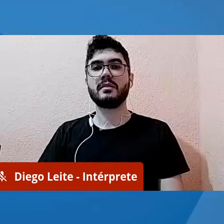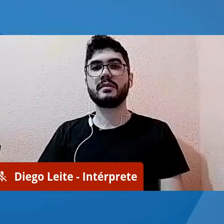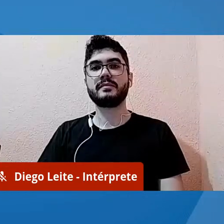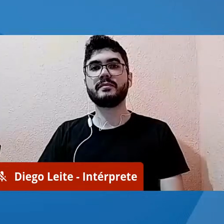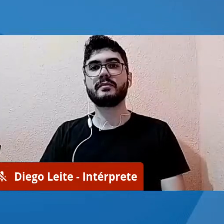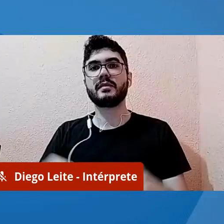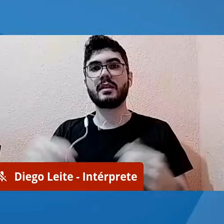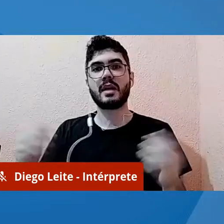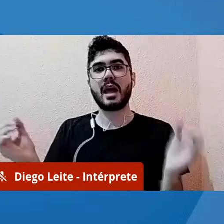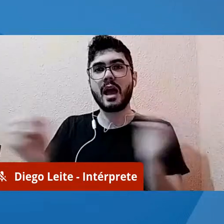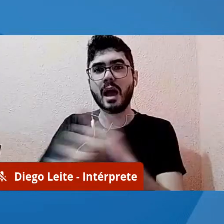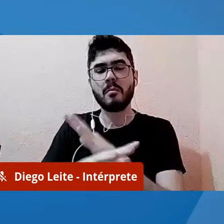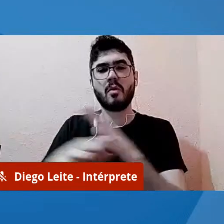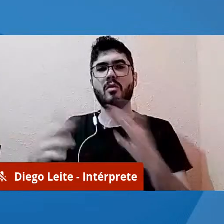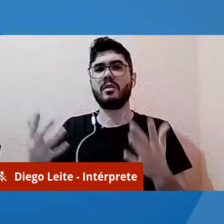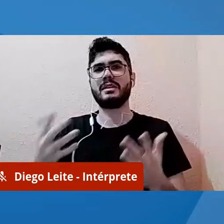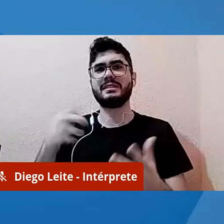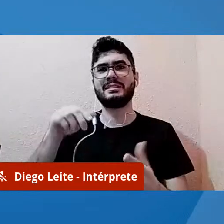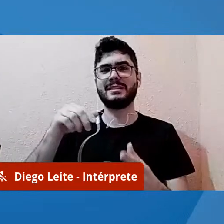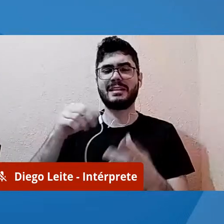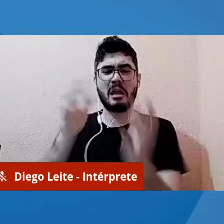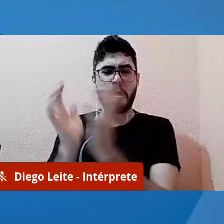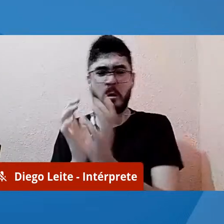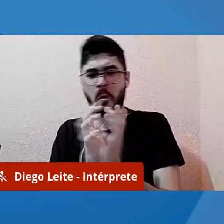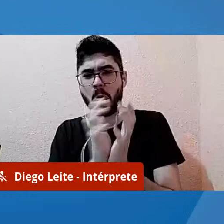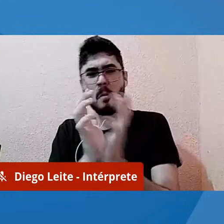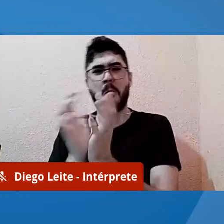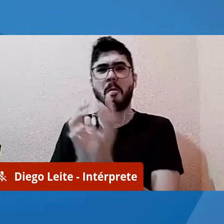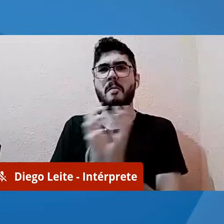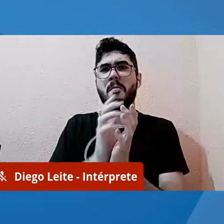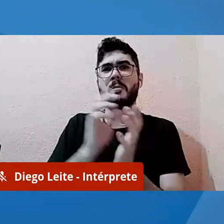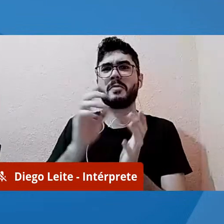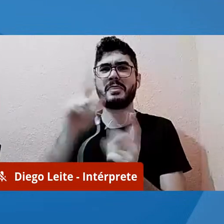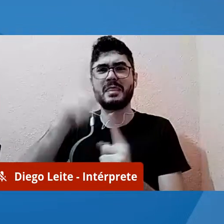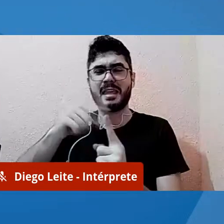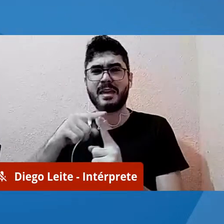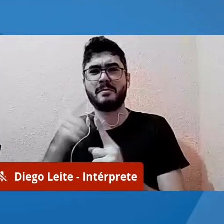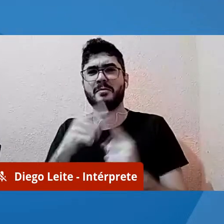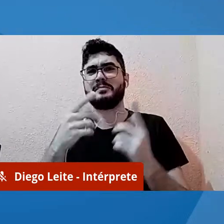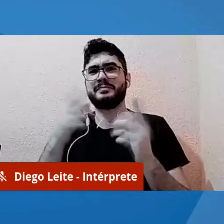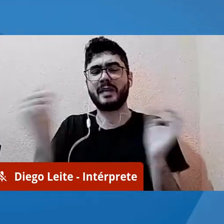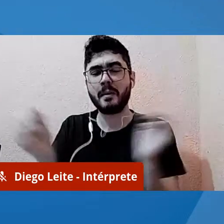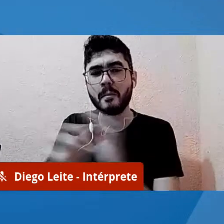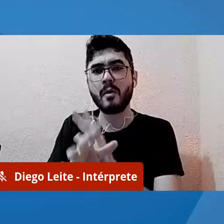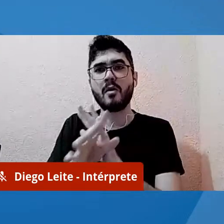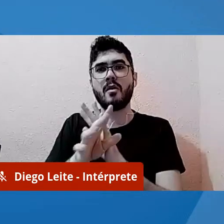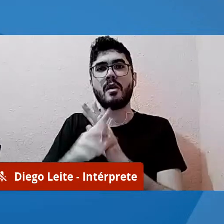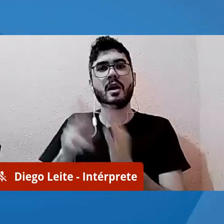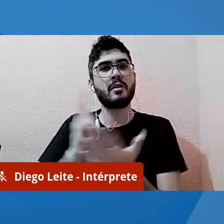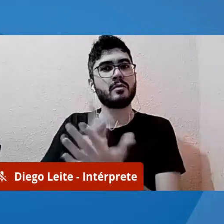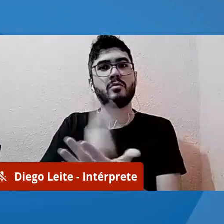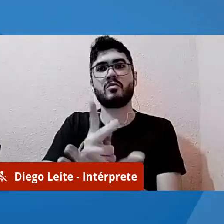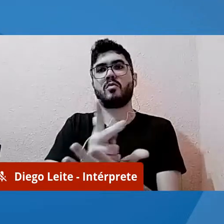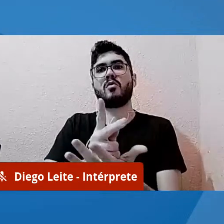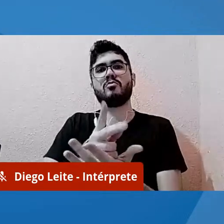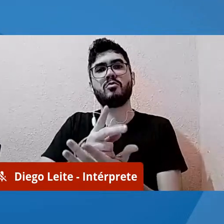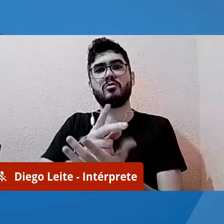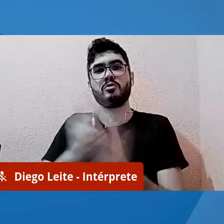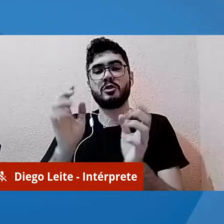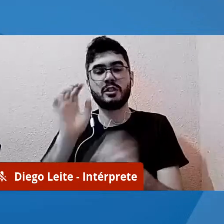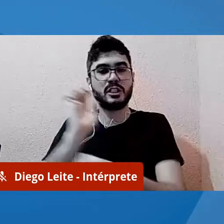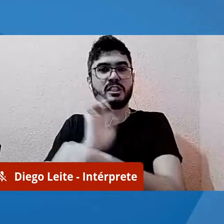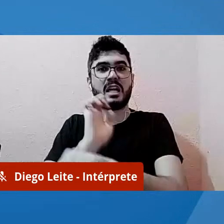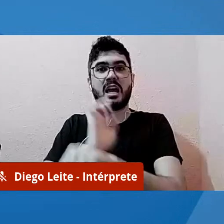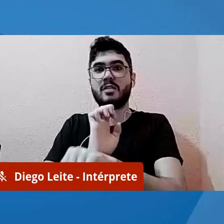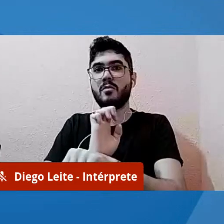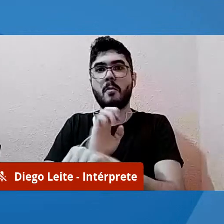essa façada parlamentar, acabou e se estabeleceu um Estado totalitário. Né? Estado